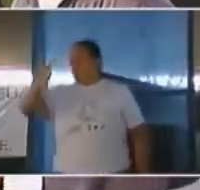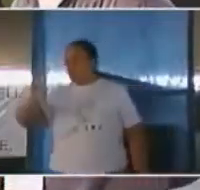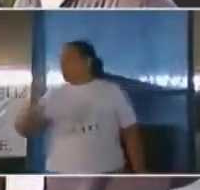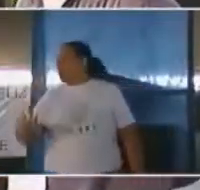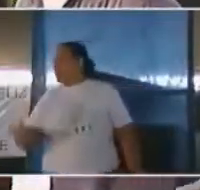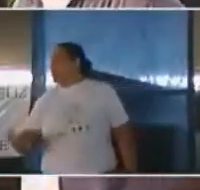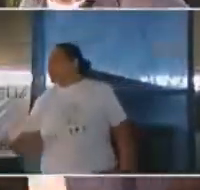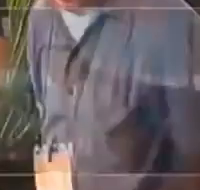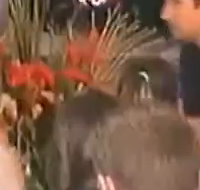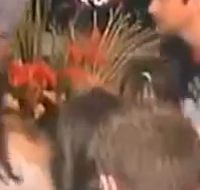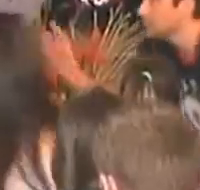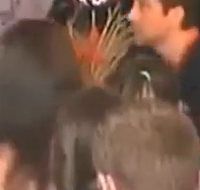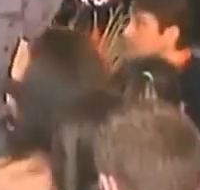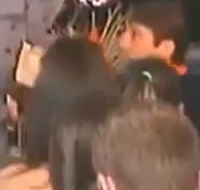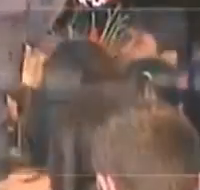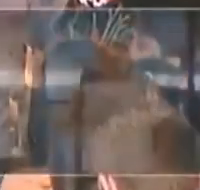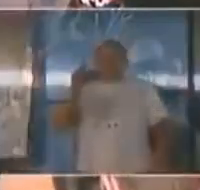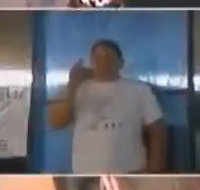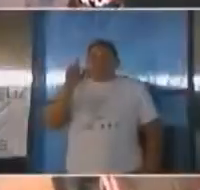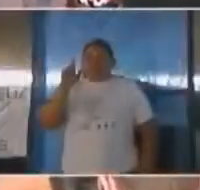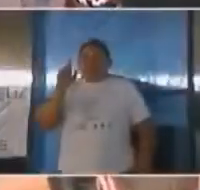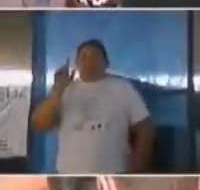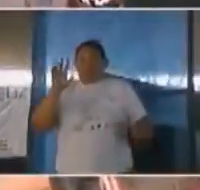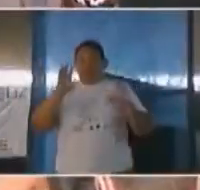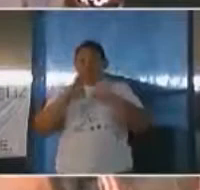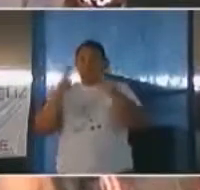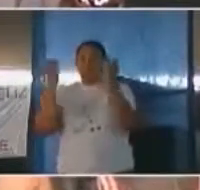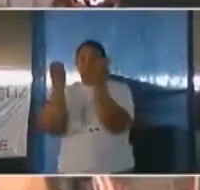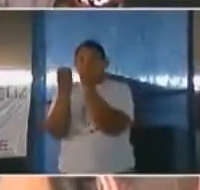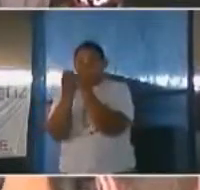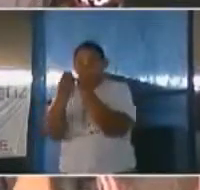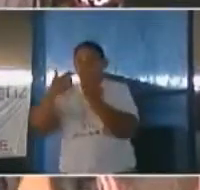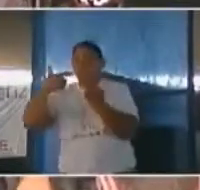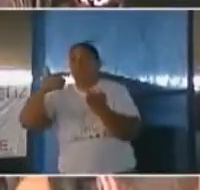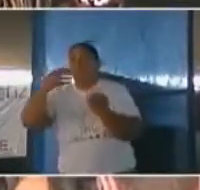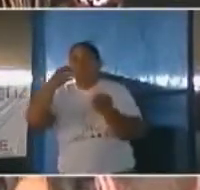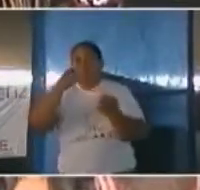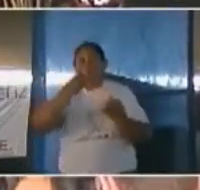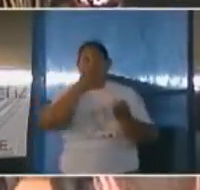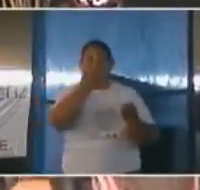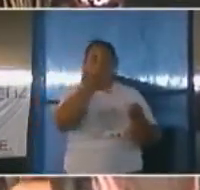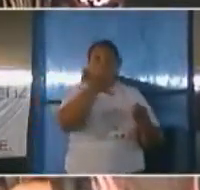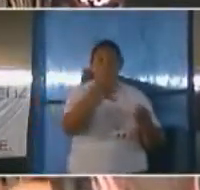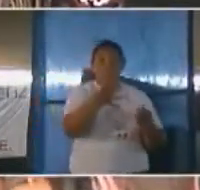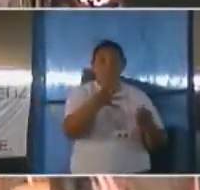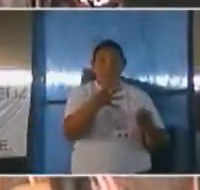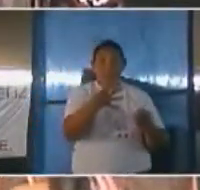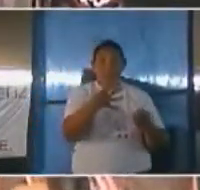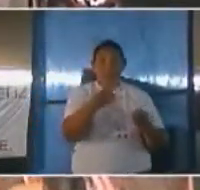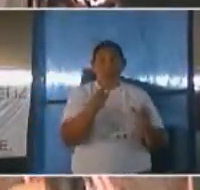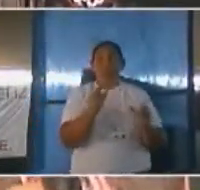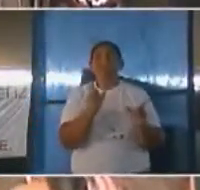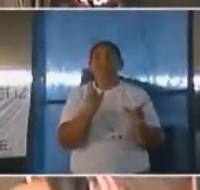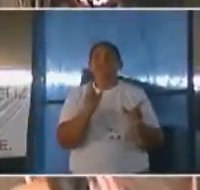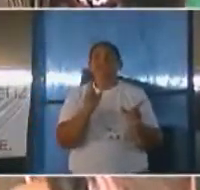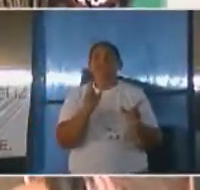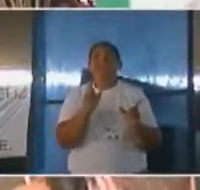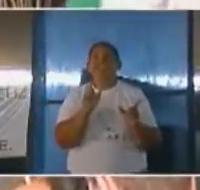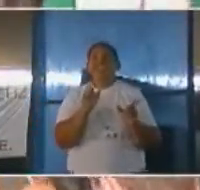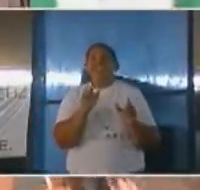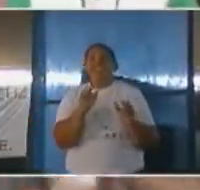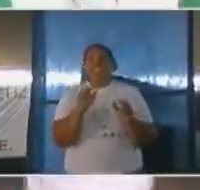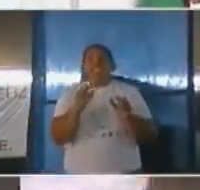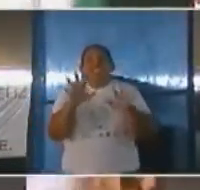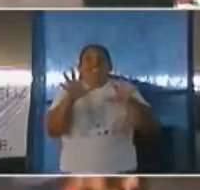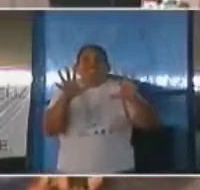Para nós, geração 2014, é realmente sair da teoria e dividir essa